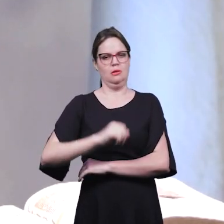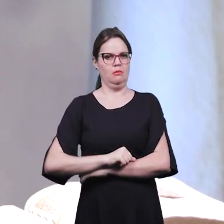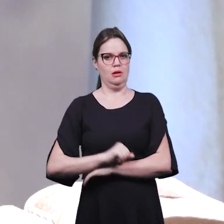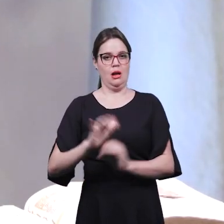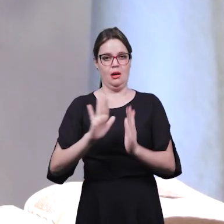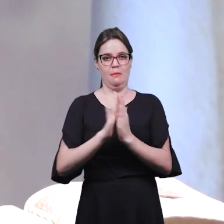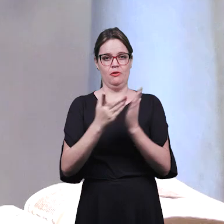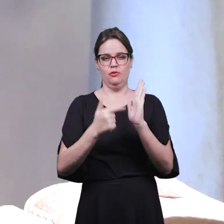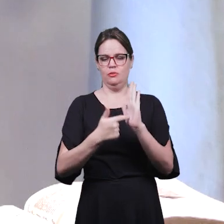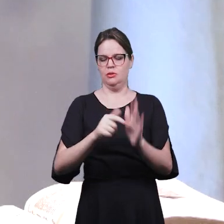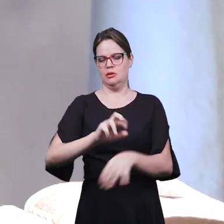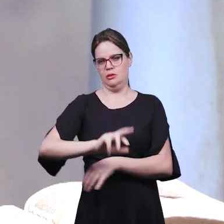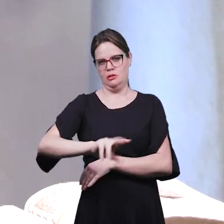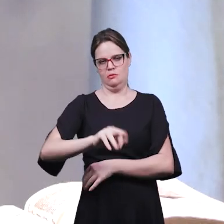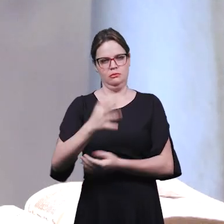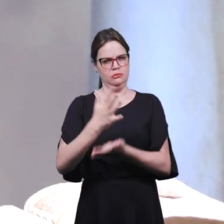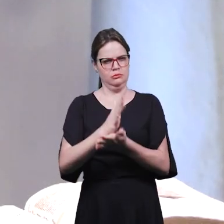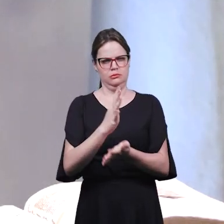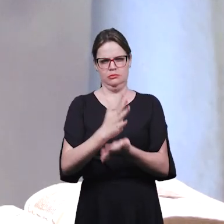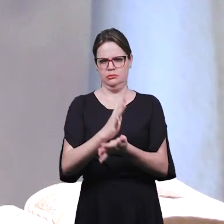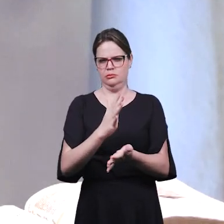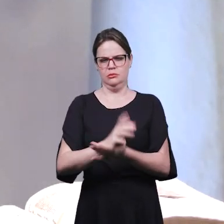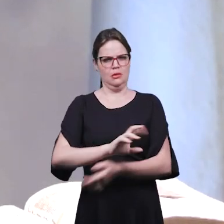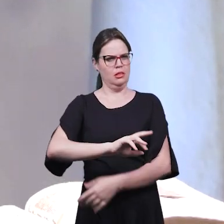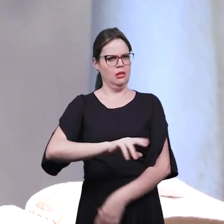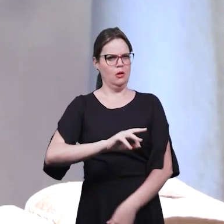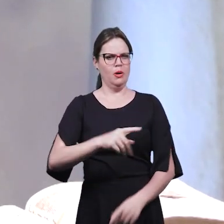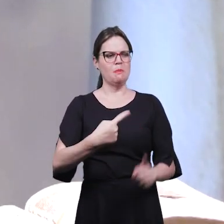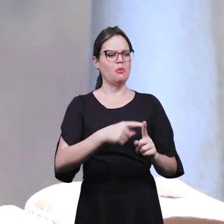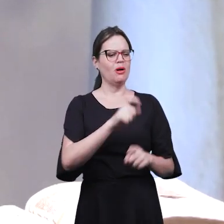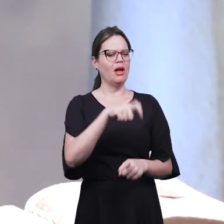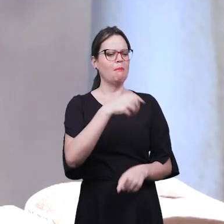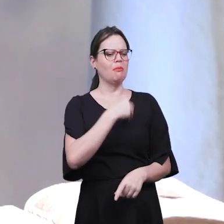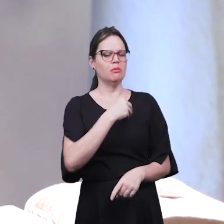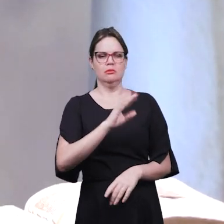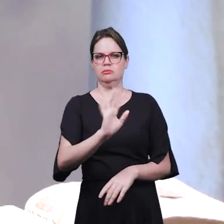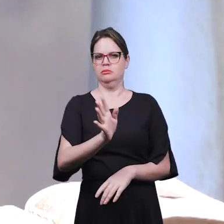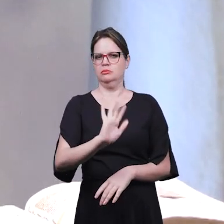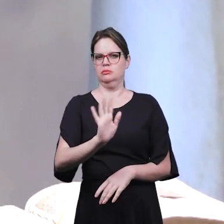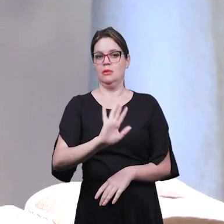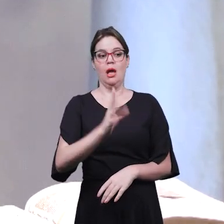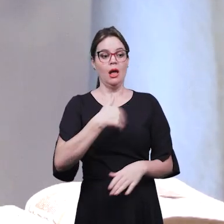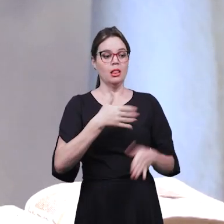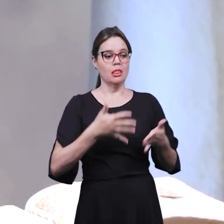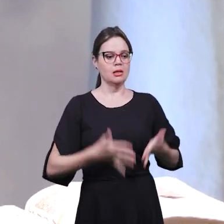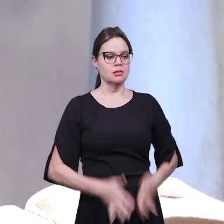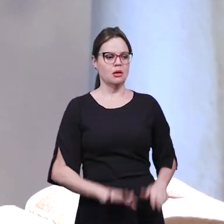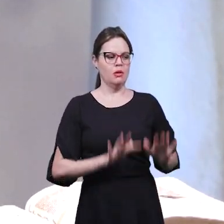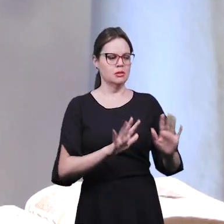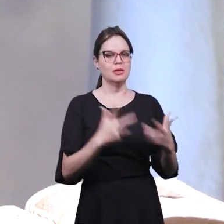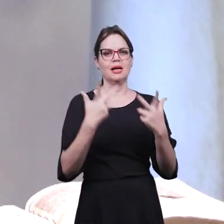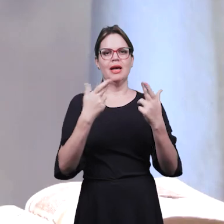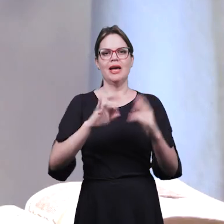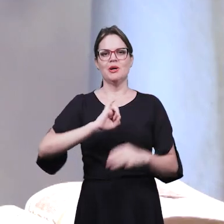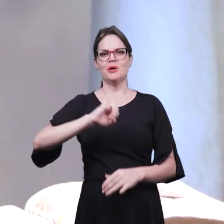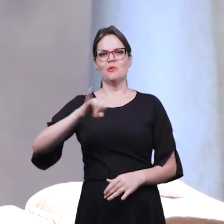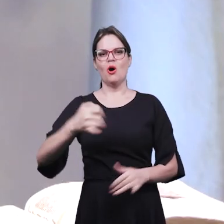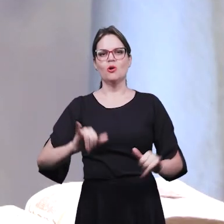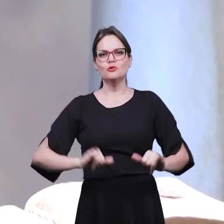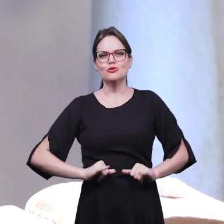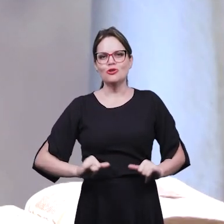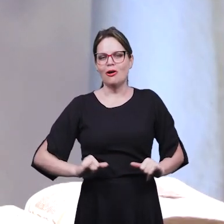sentido, que era consequência do pecado do homem. O mesmo aconteceu com Jó, que nós vimos a história de Jó